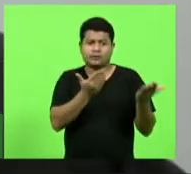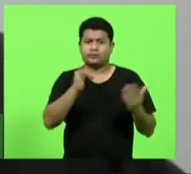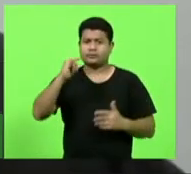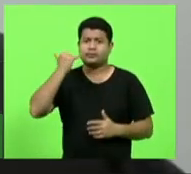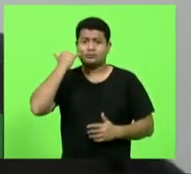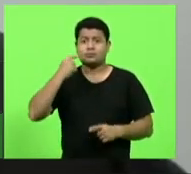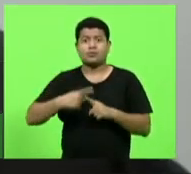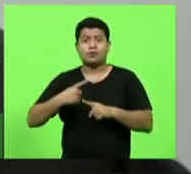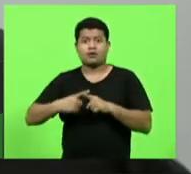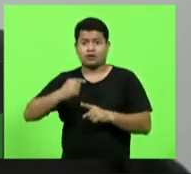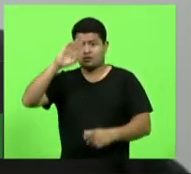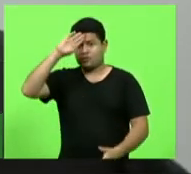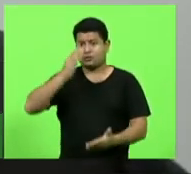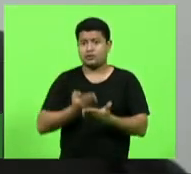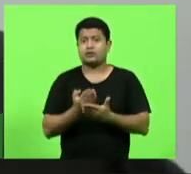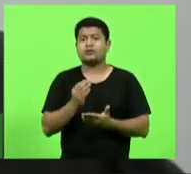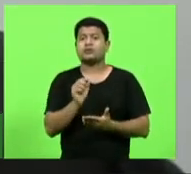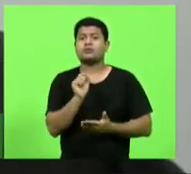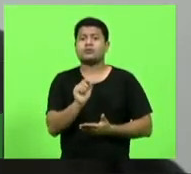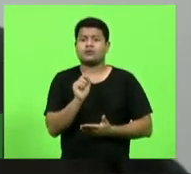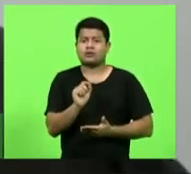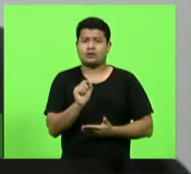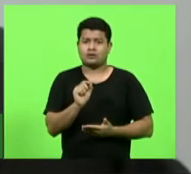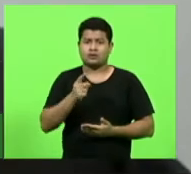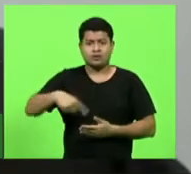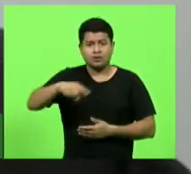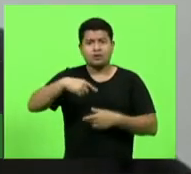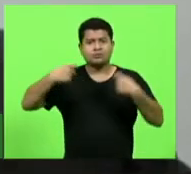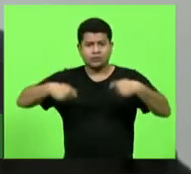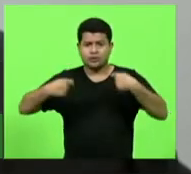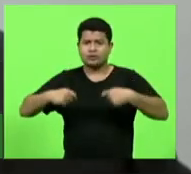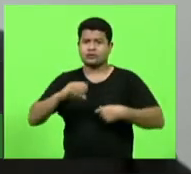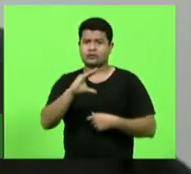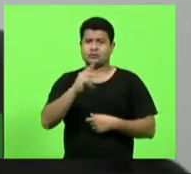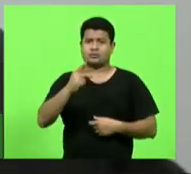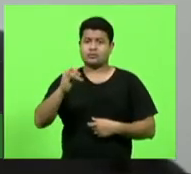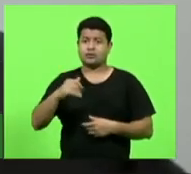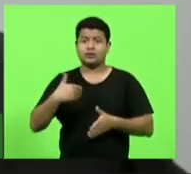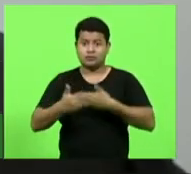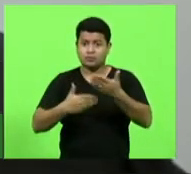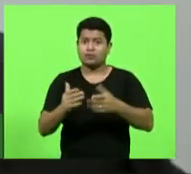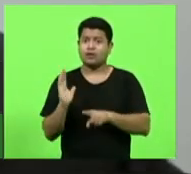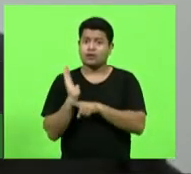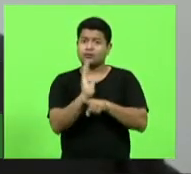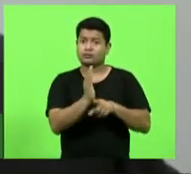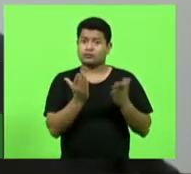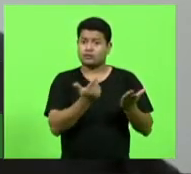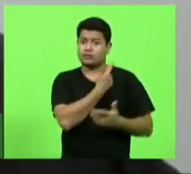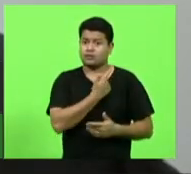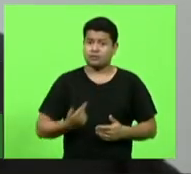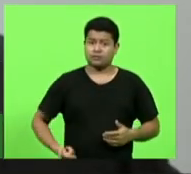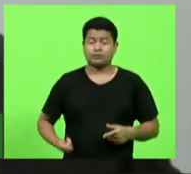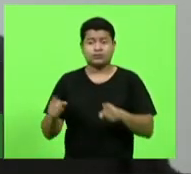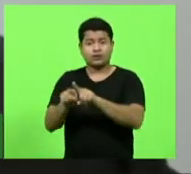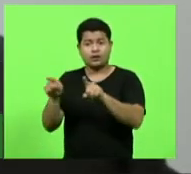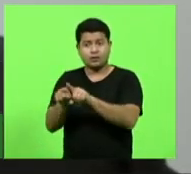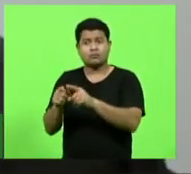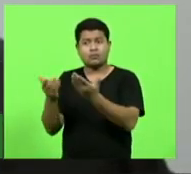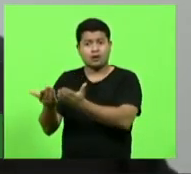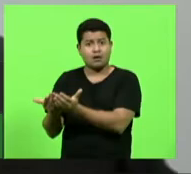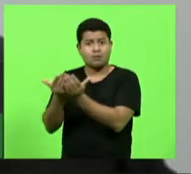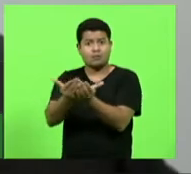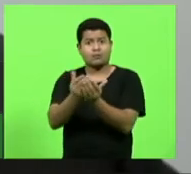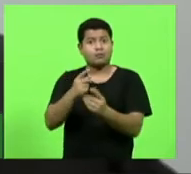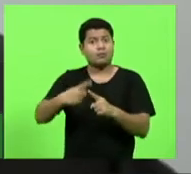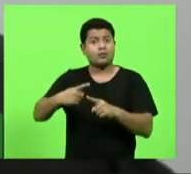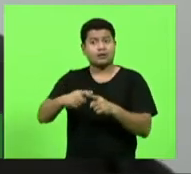acredito que realmente nós precisamos, e isso vai ajudar o governo, e isso vai ajudar o povo, porque se tem alguma coisa